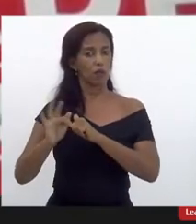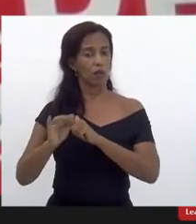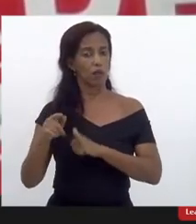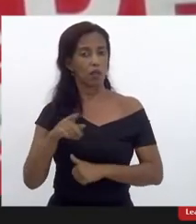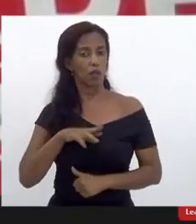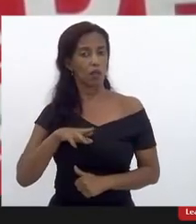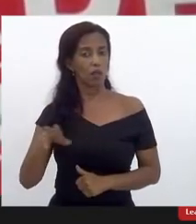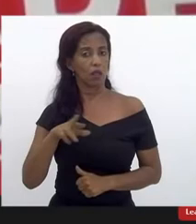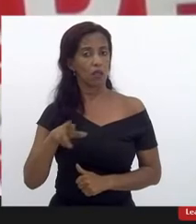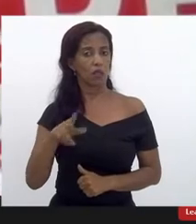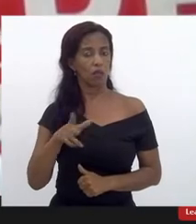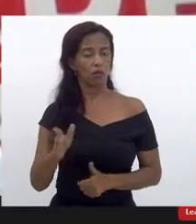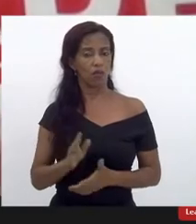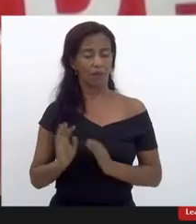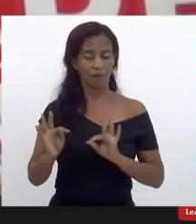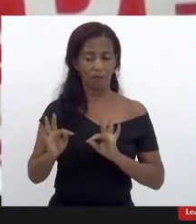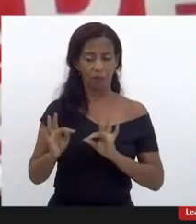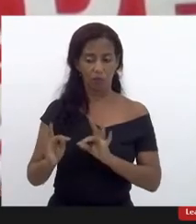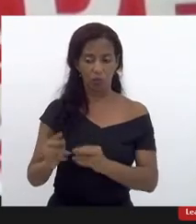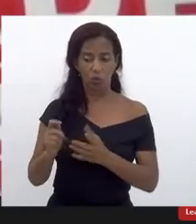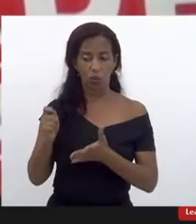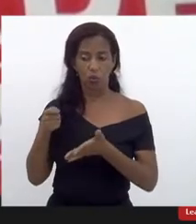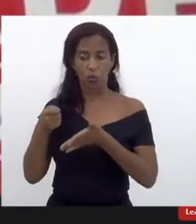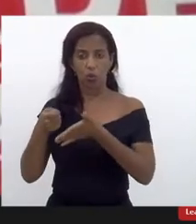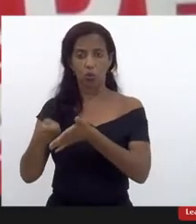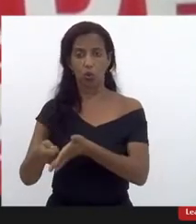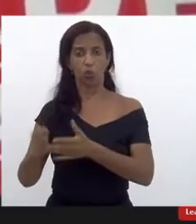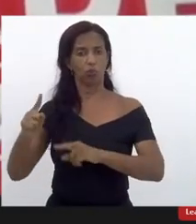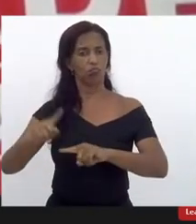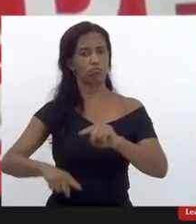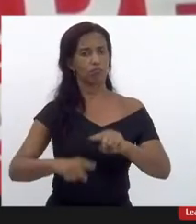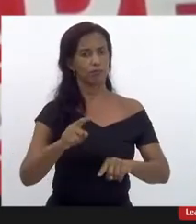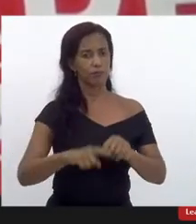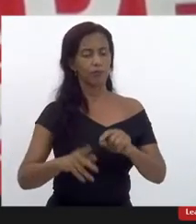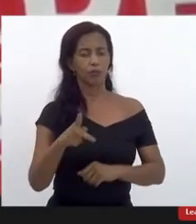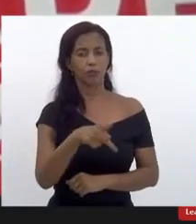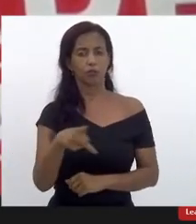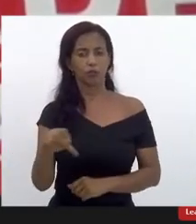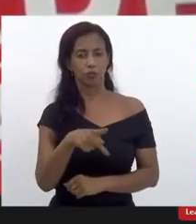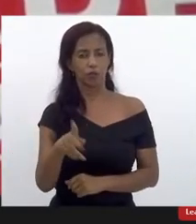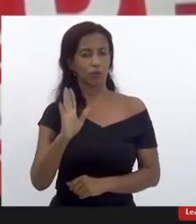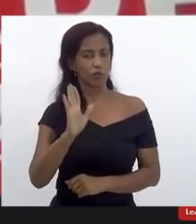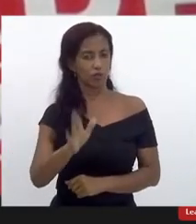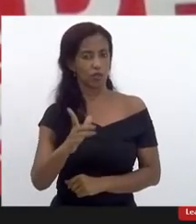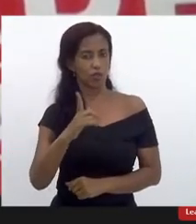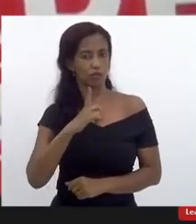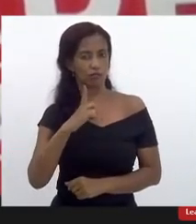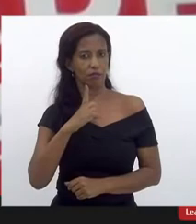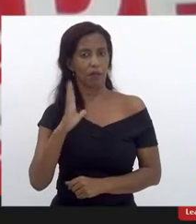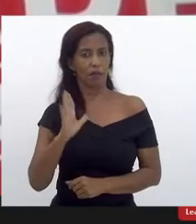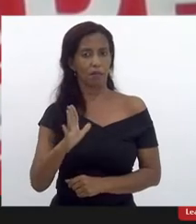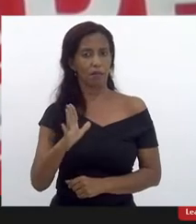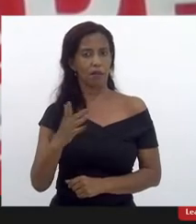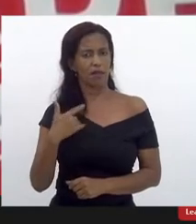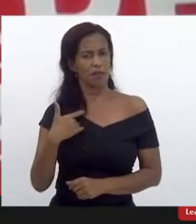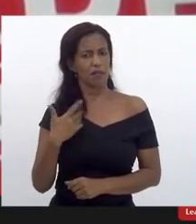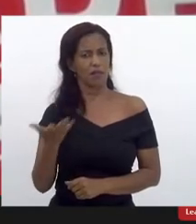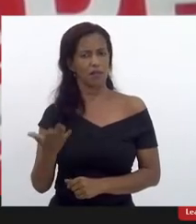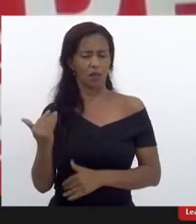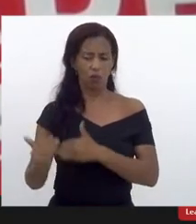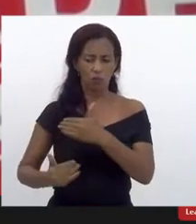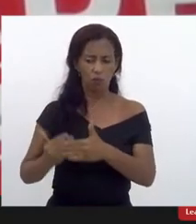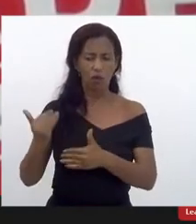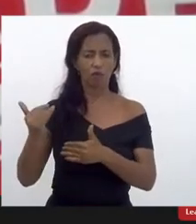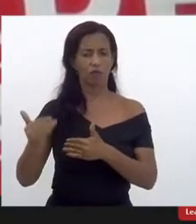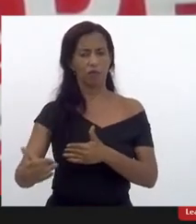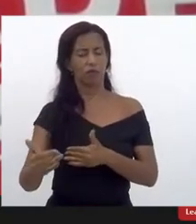vai sanar toda a questão material que os professores tiveram, mas pelo menos é um alento, né, um avanço